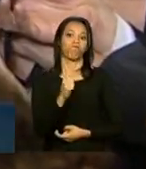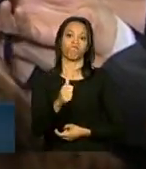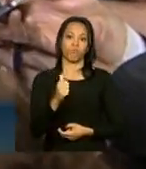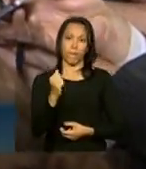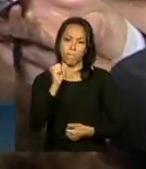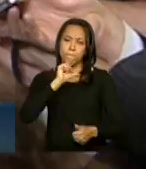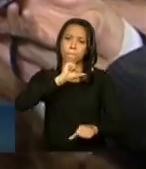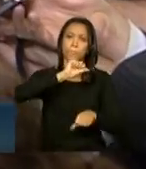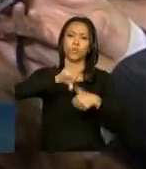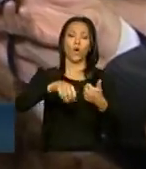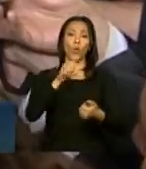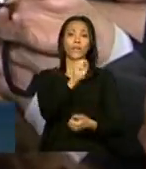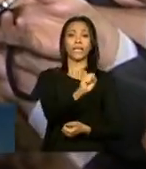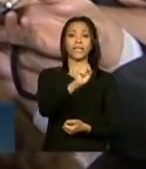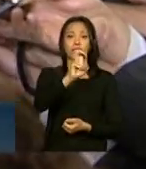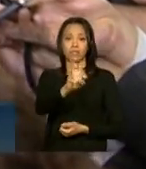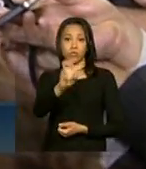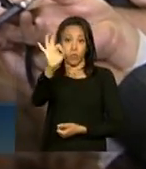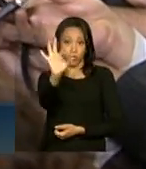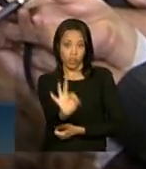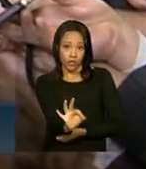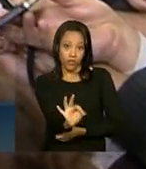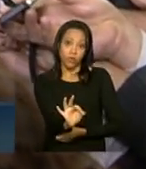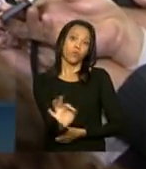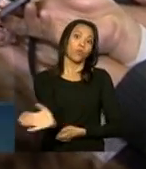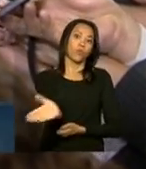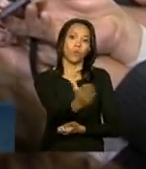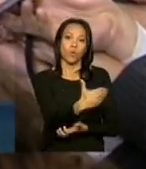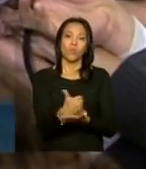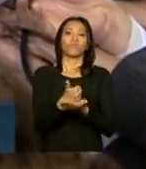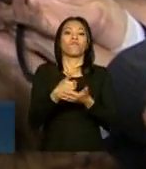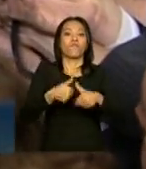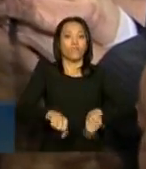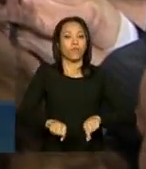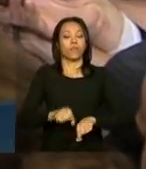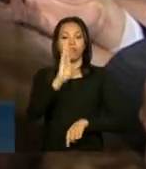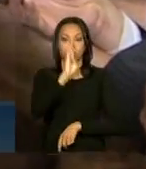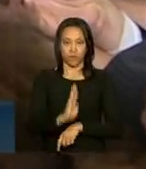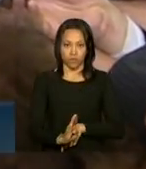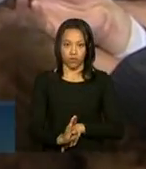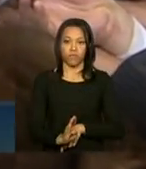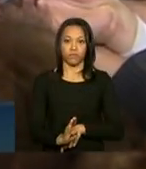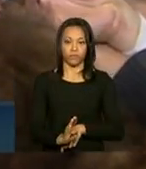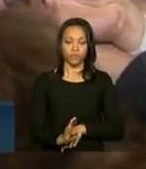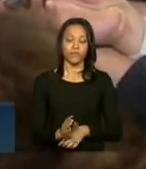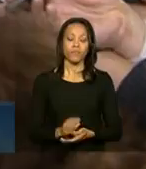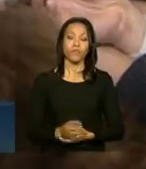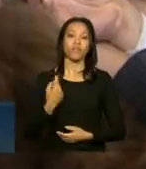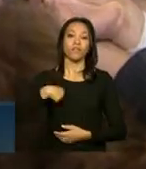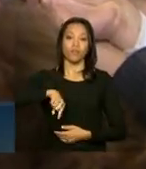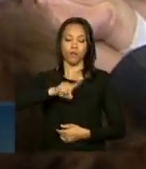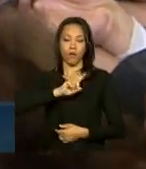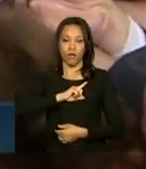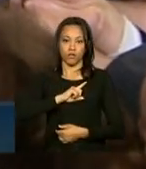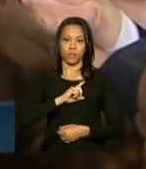padrão, 85% da riqueza fica no Brasil. Nós, ao mesmo tempo,